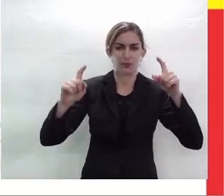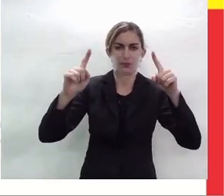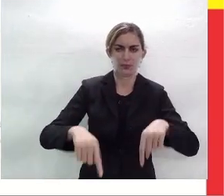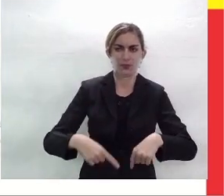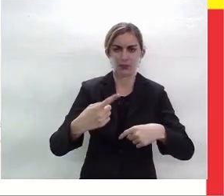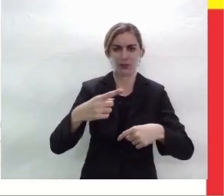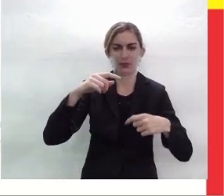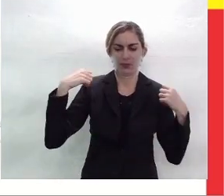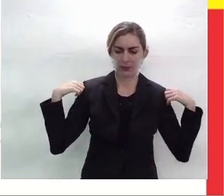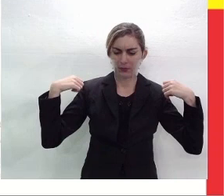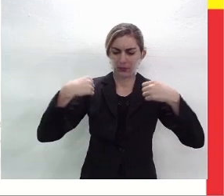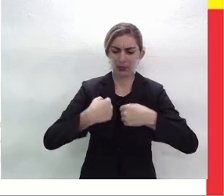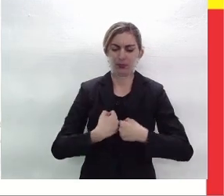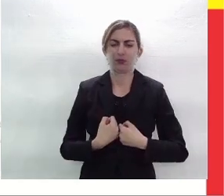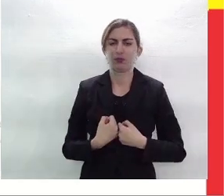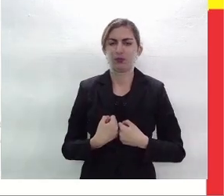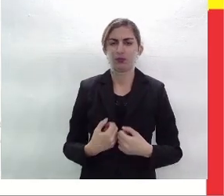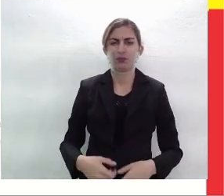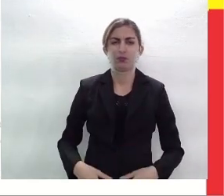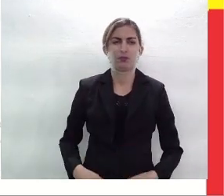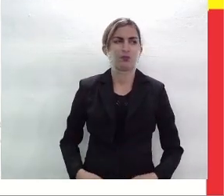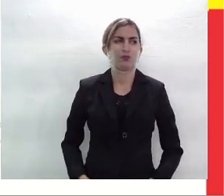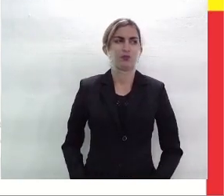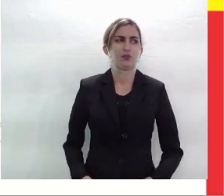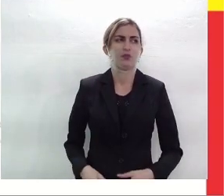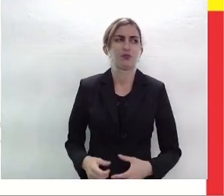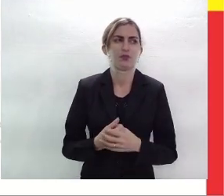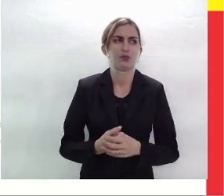é justamente o kimono ou gi.